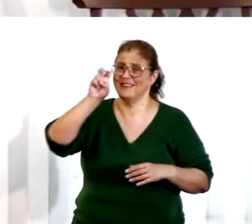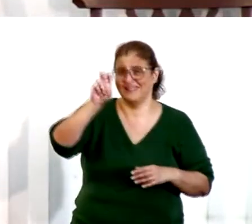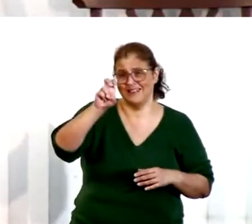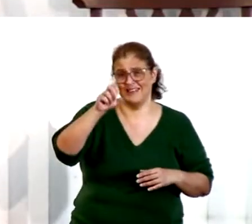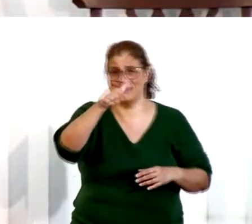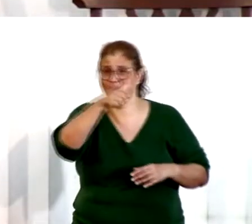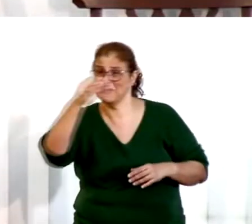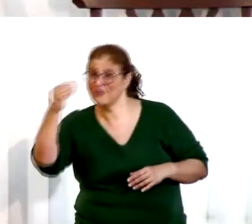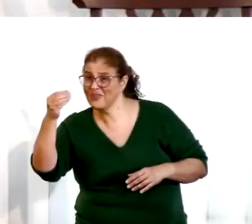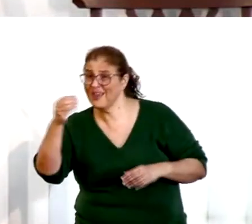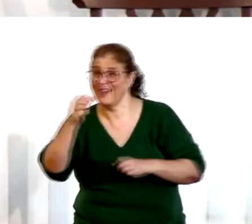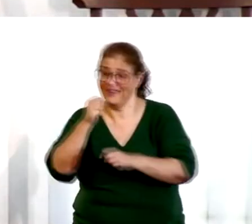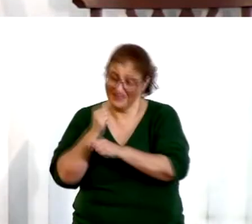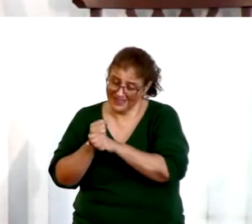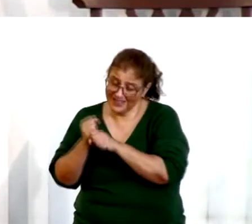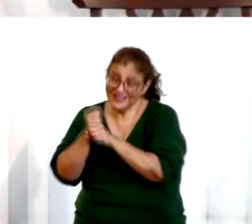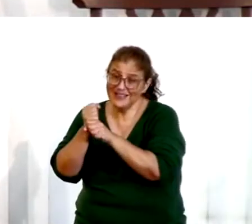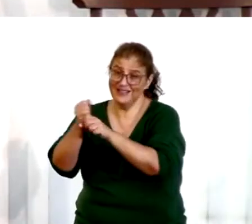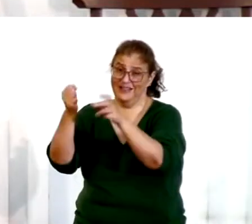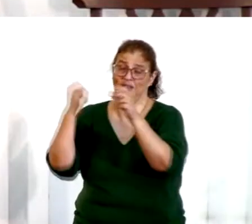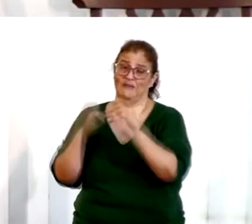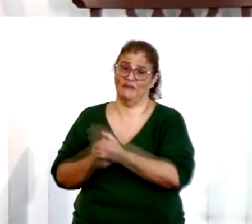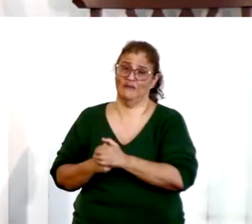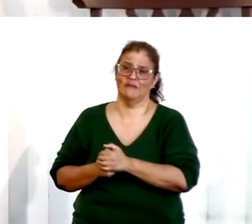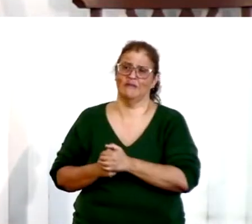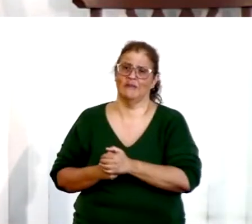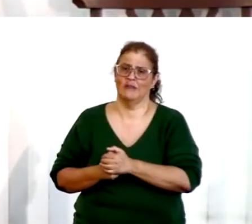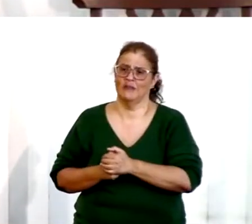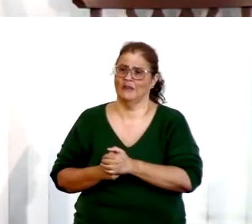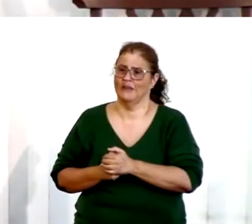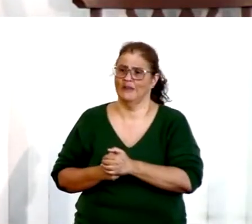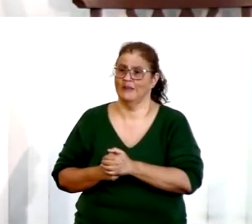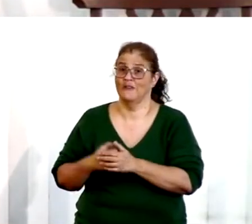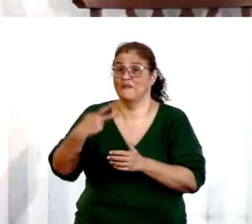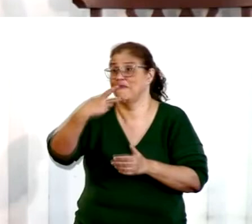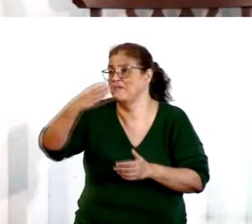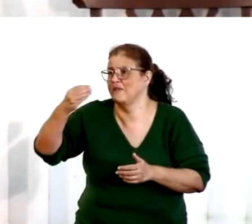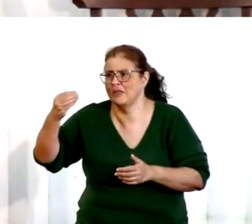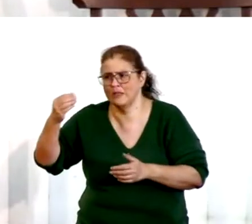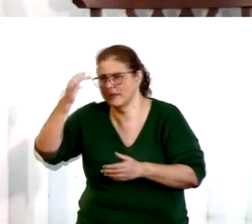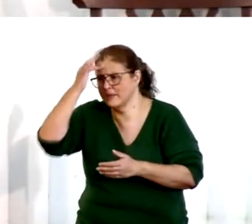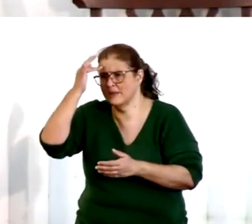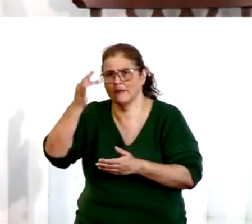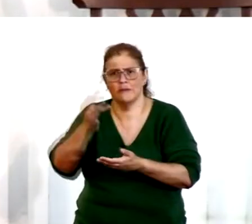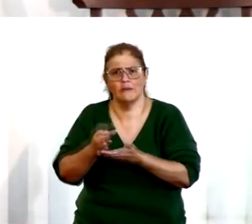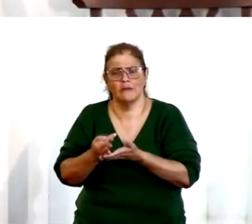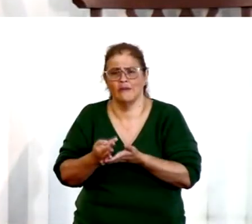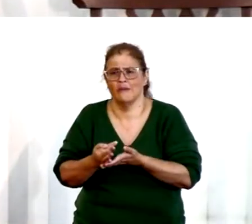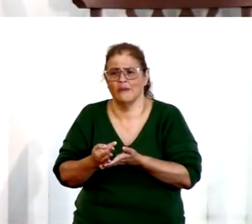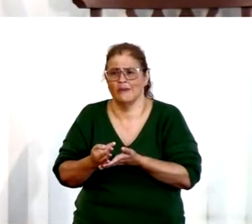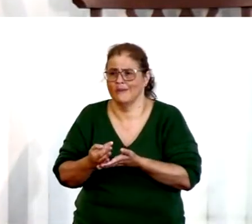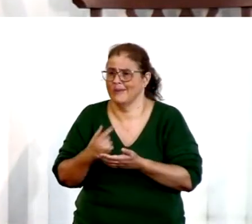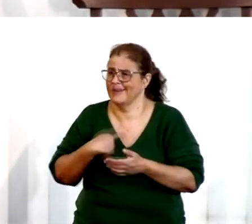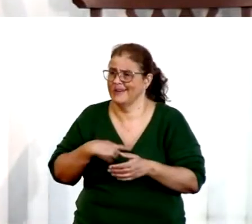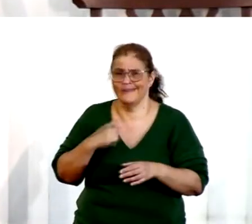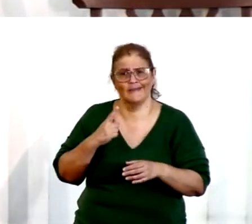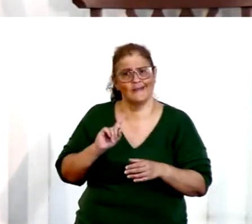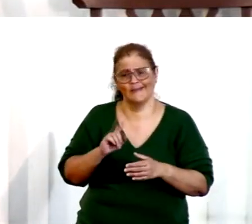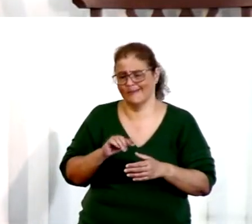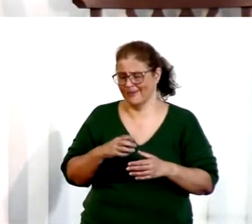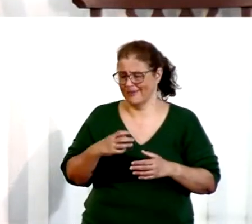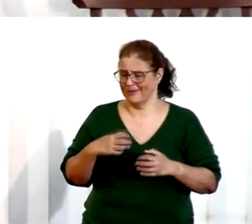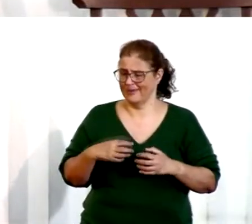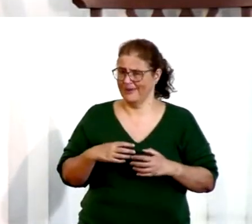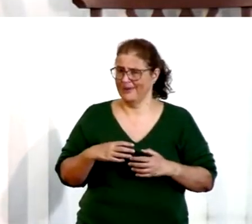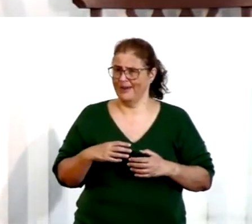justificativas para não termos lido as Escrituras. Agora nós já temos 20 anos na fé, nós ainda não lemos as Escrituras. Agora